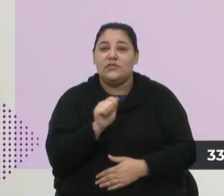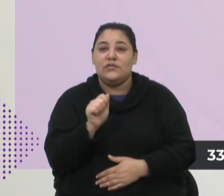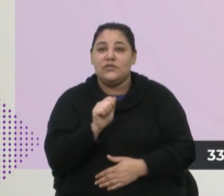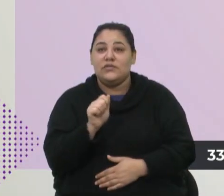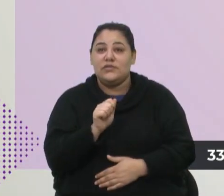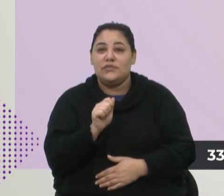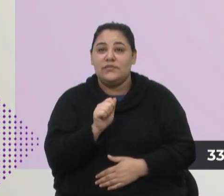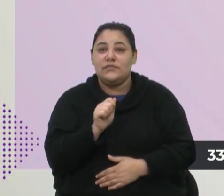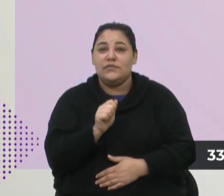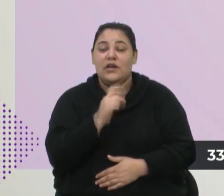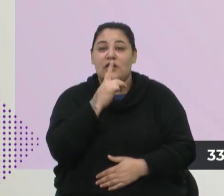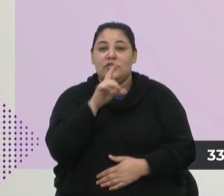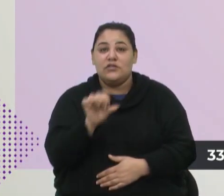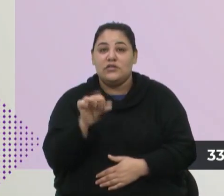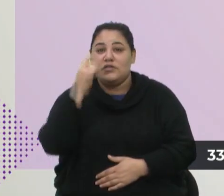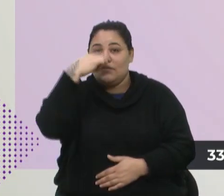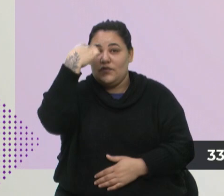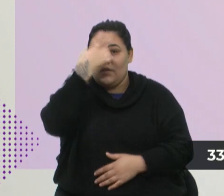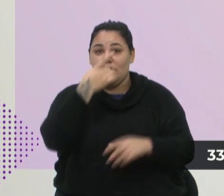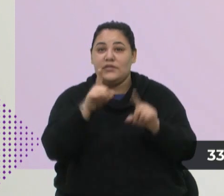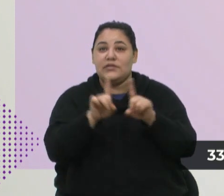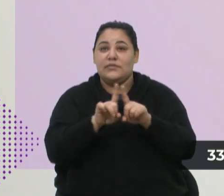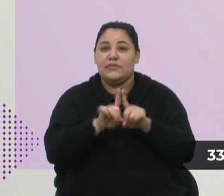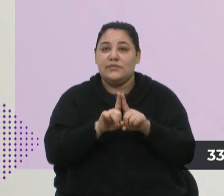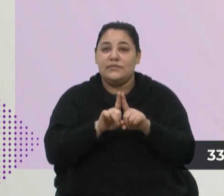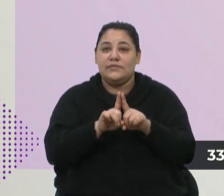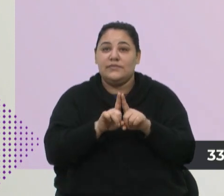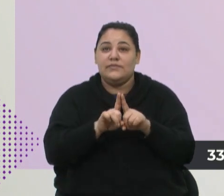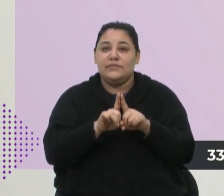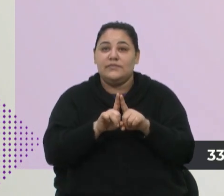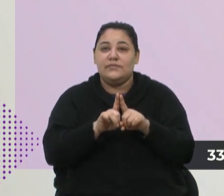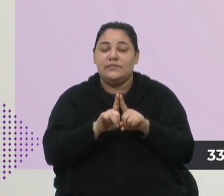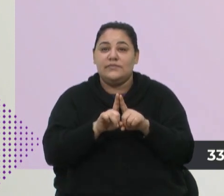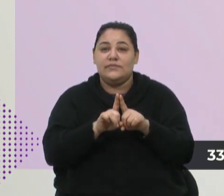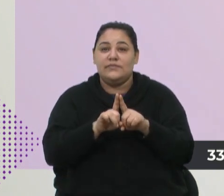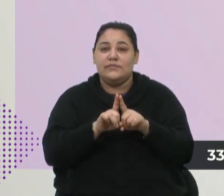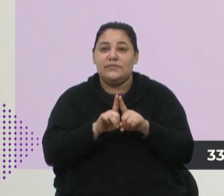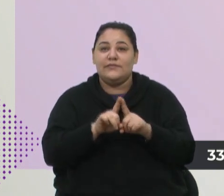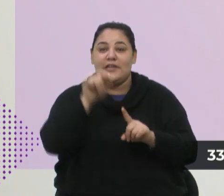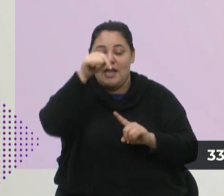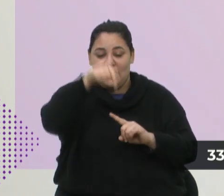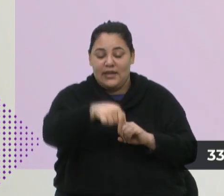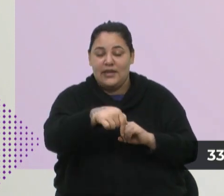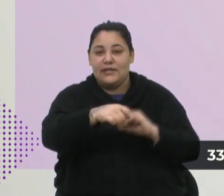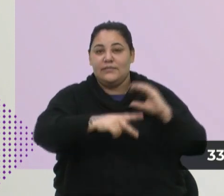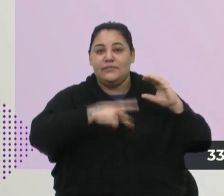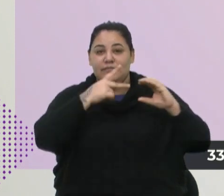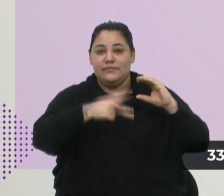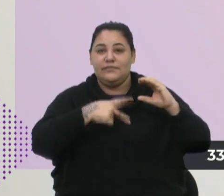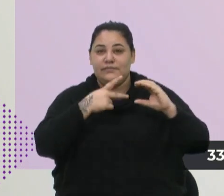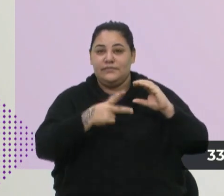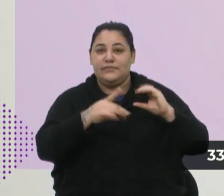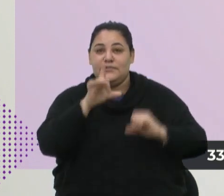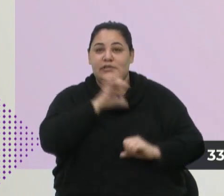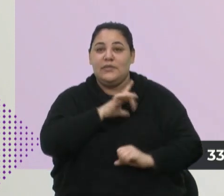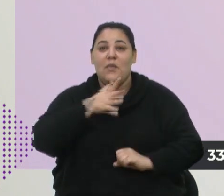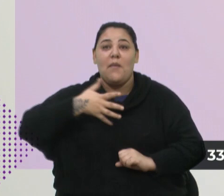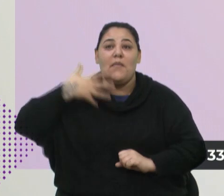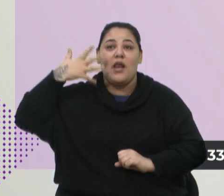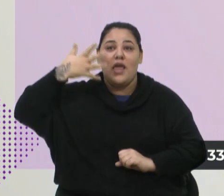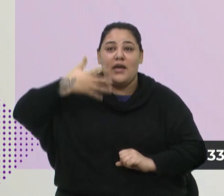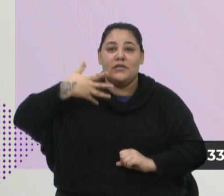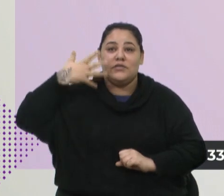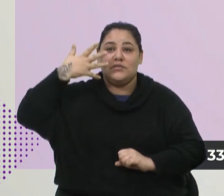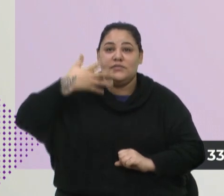às 19 horas. Será aqui na Câmara de Vereadores. Nós teremos uma palestra,